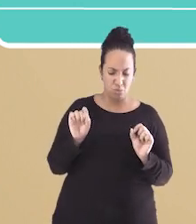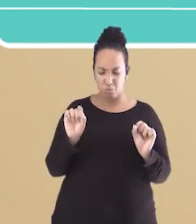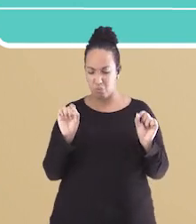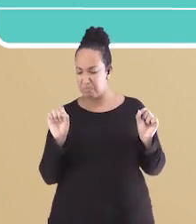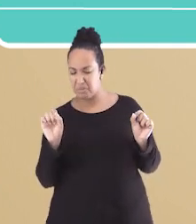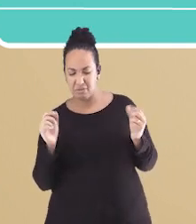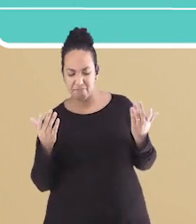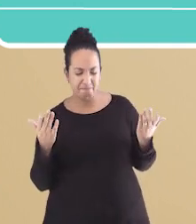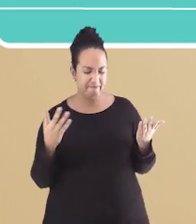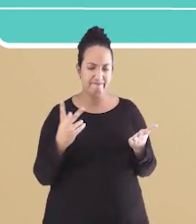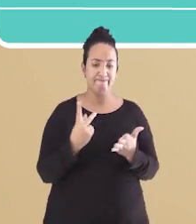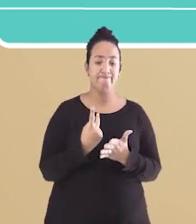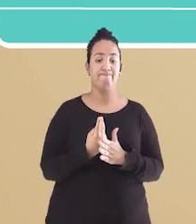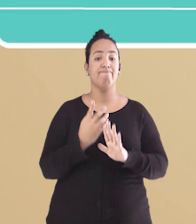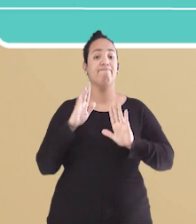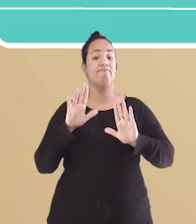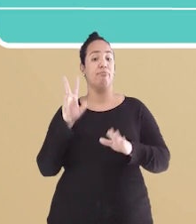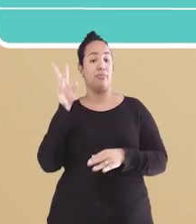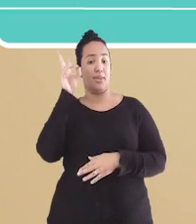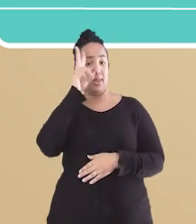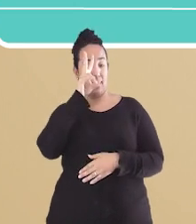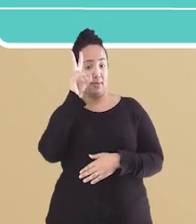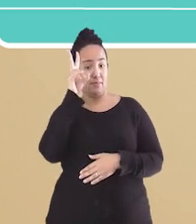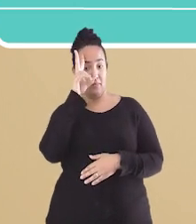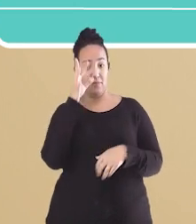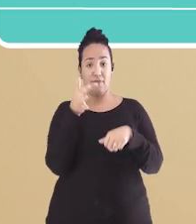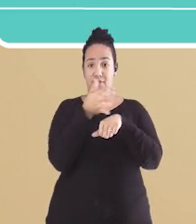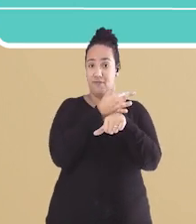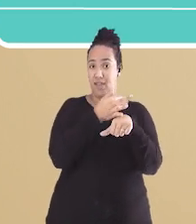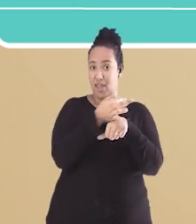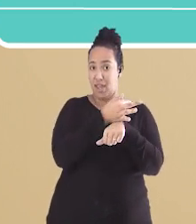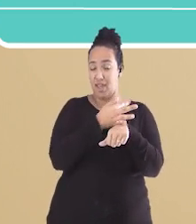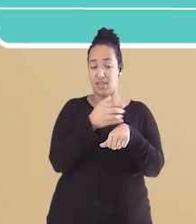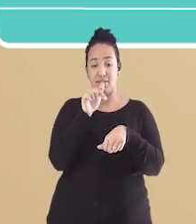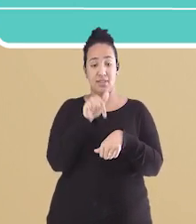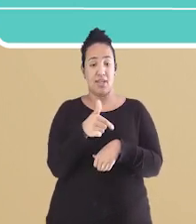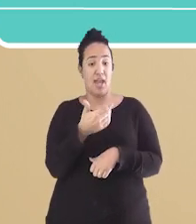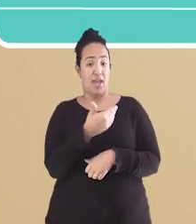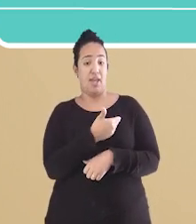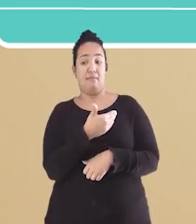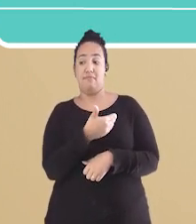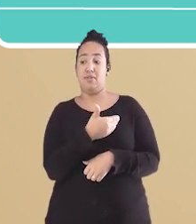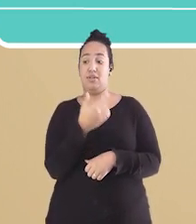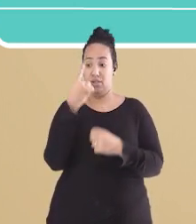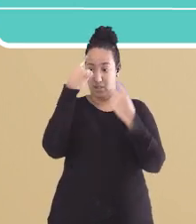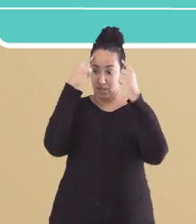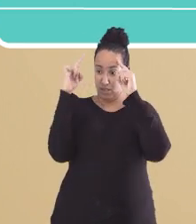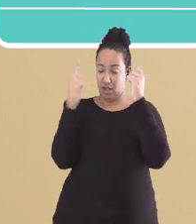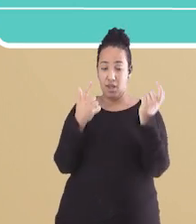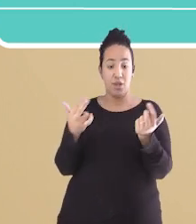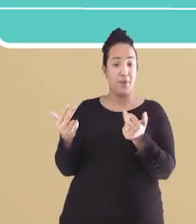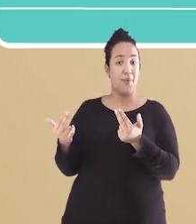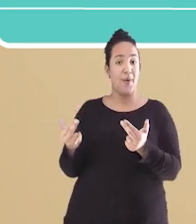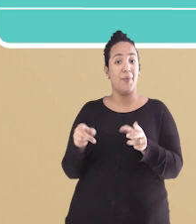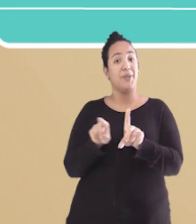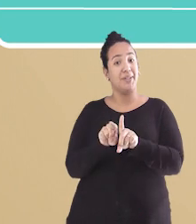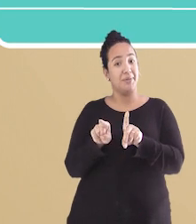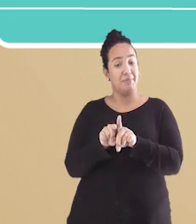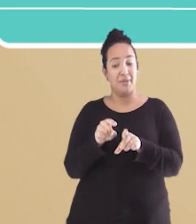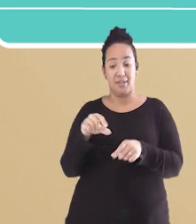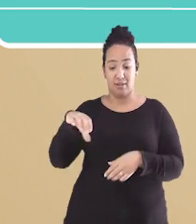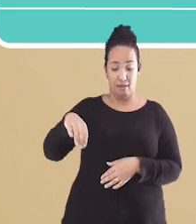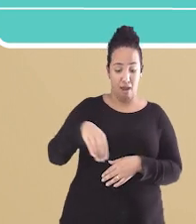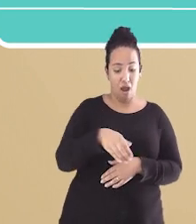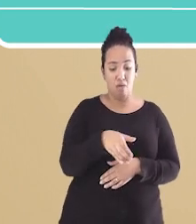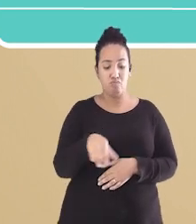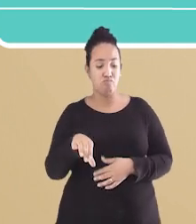que estava acontecendo, mas lembrou que, por ser férias, seus amigos tiveram a mesma ideia que ele e